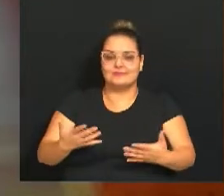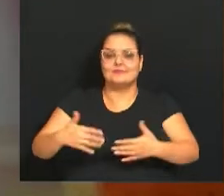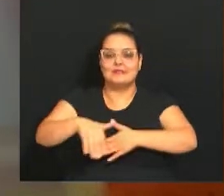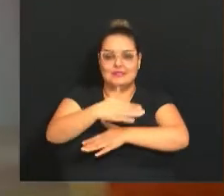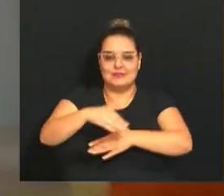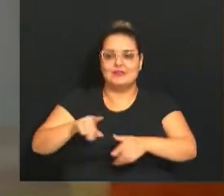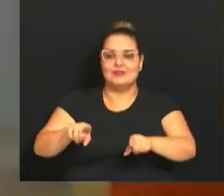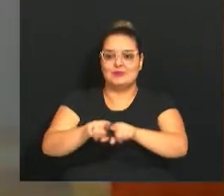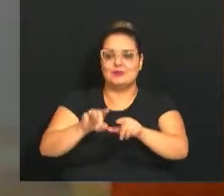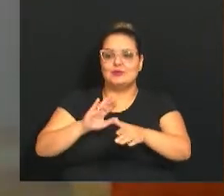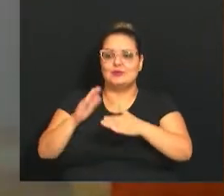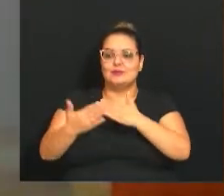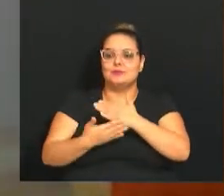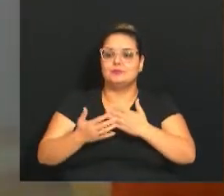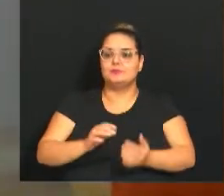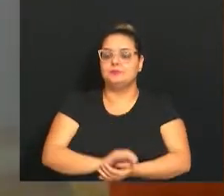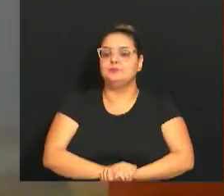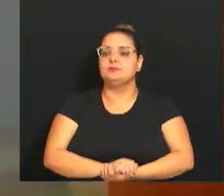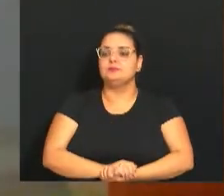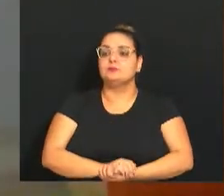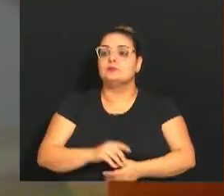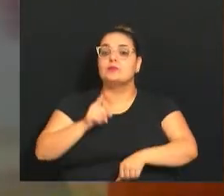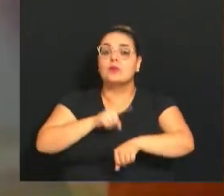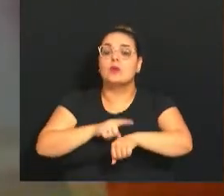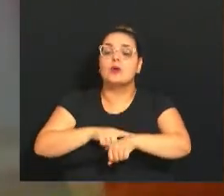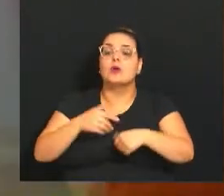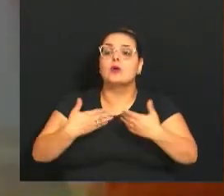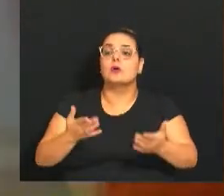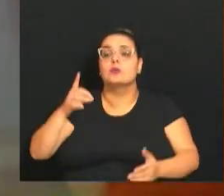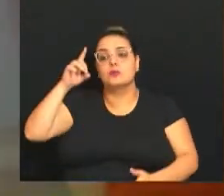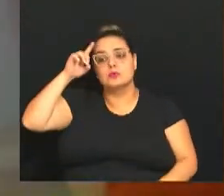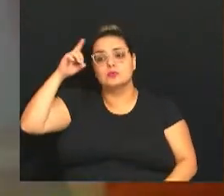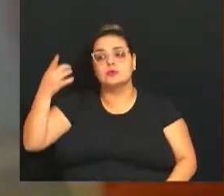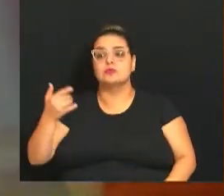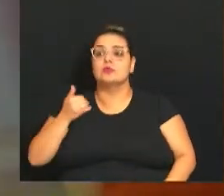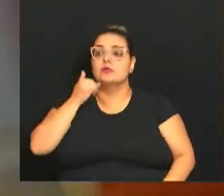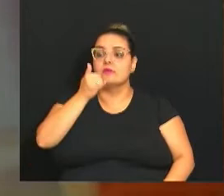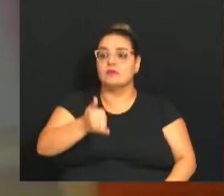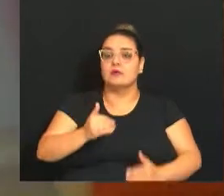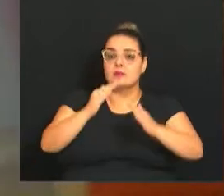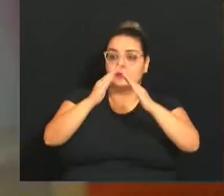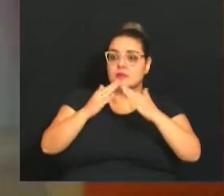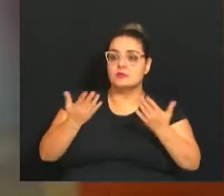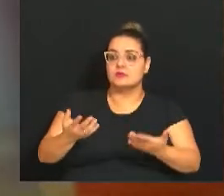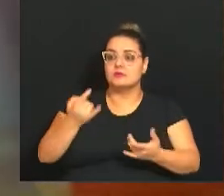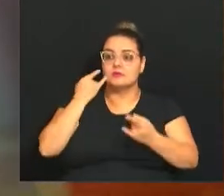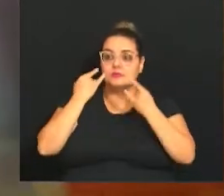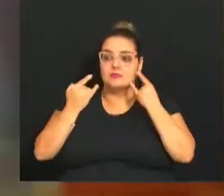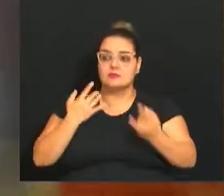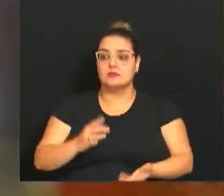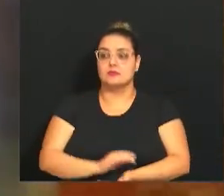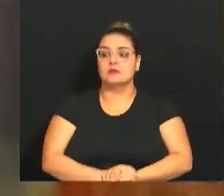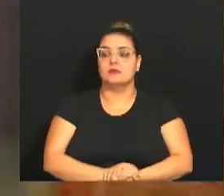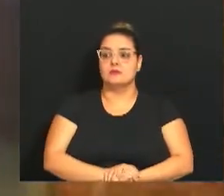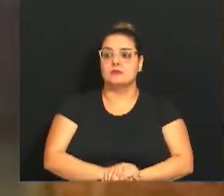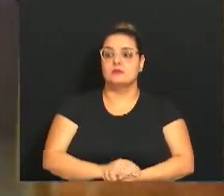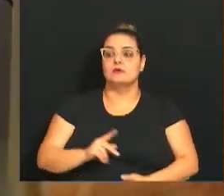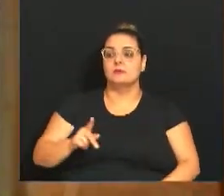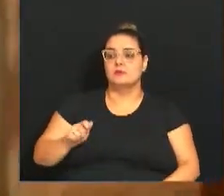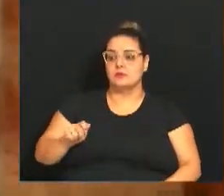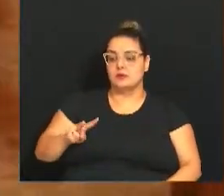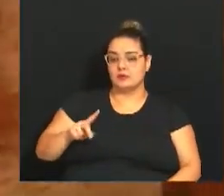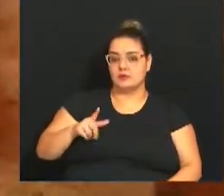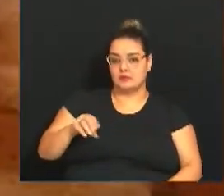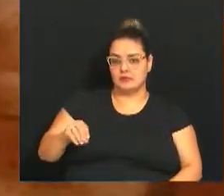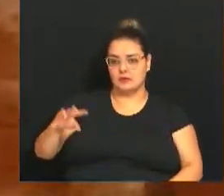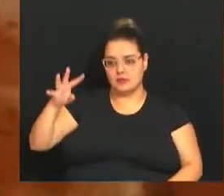É isso aí. Então, que horas que abre aqui? Que dia? Conta para o pessoal que está em casa, se interessou. Então, o Pavão abre de quarta